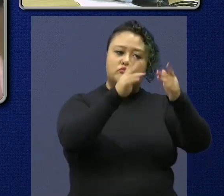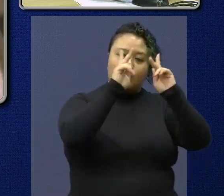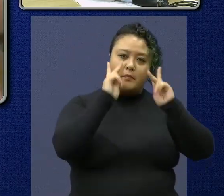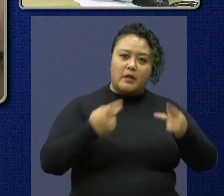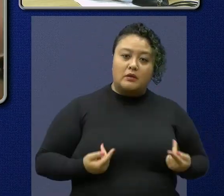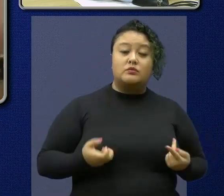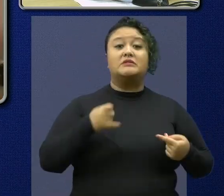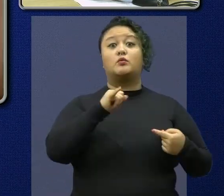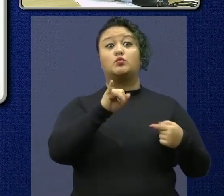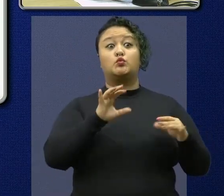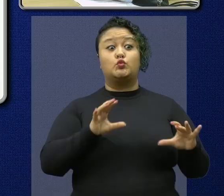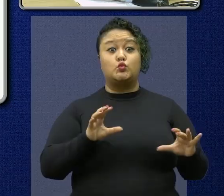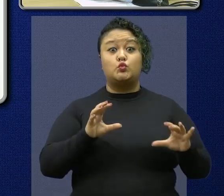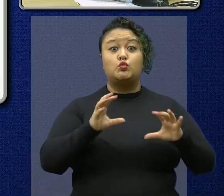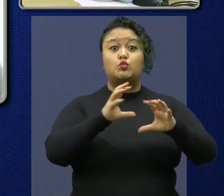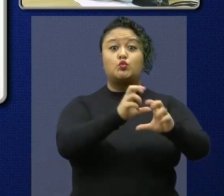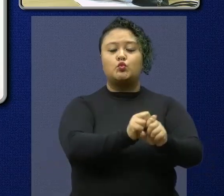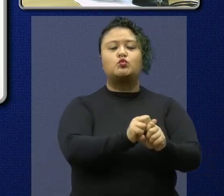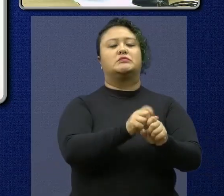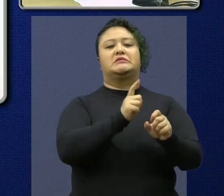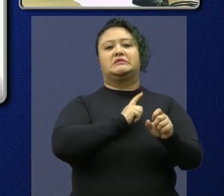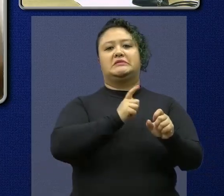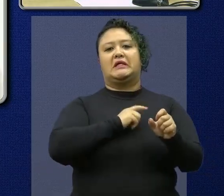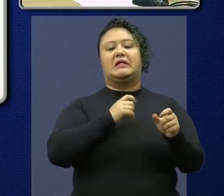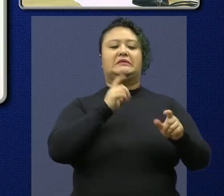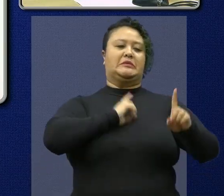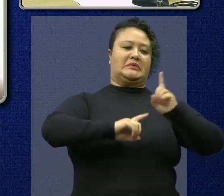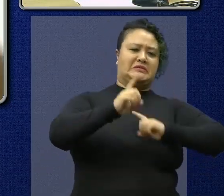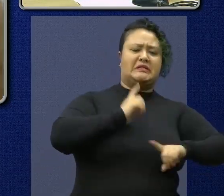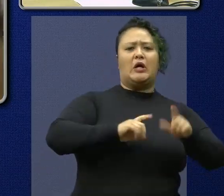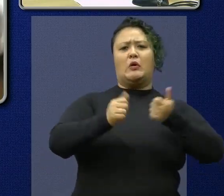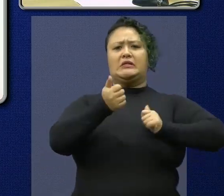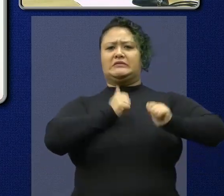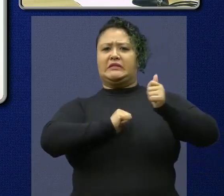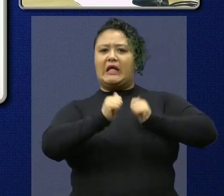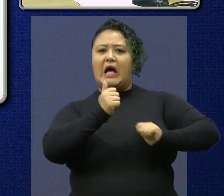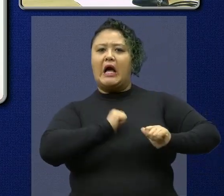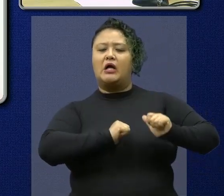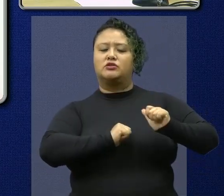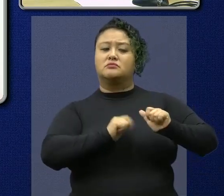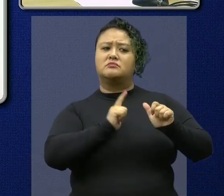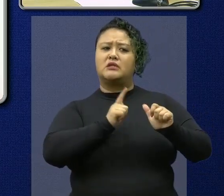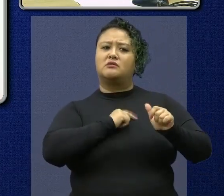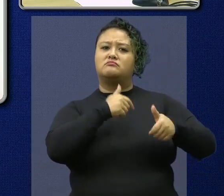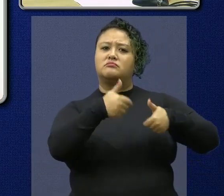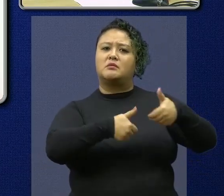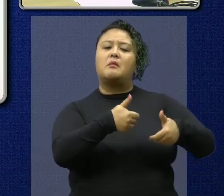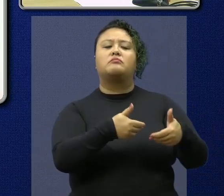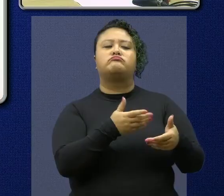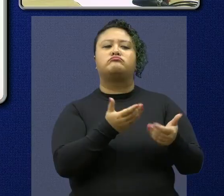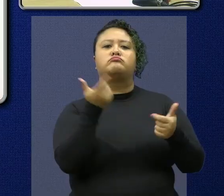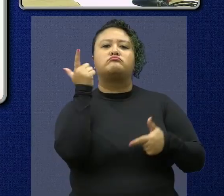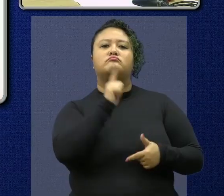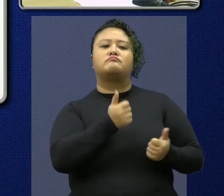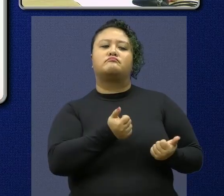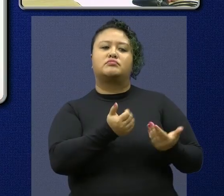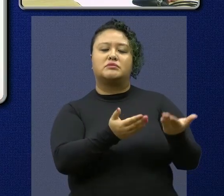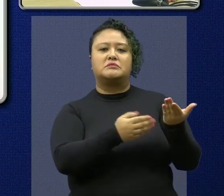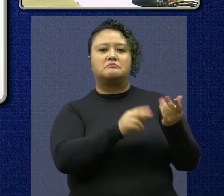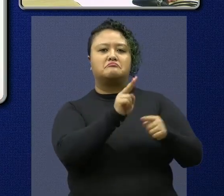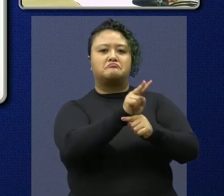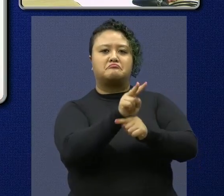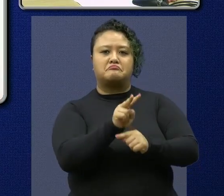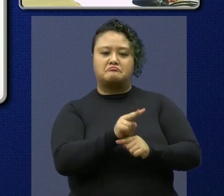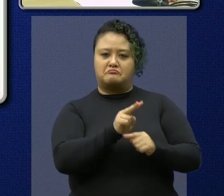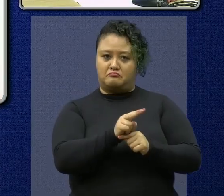para nós, ela está sendo tratada, né? Seja da depressão, da ansiedade, do que acomete essa pessoa, ela está sendo assistida,